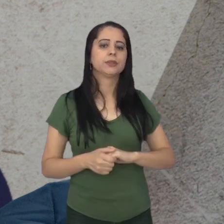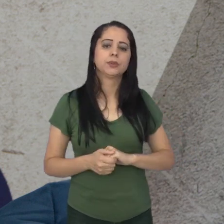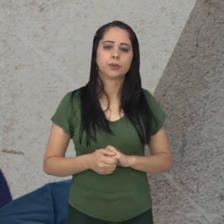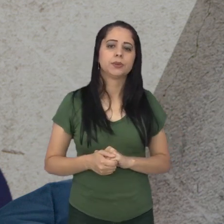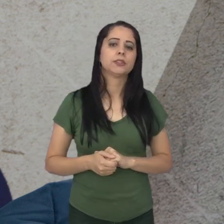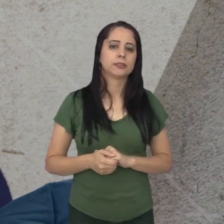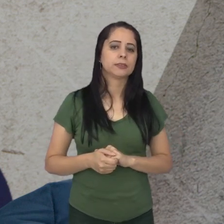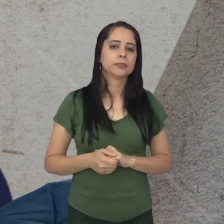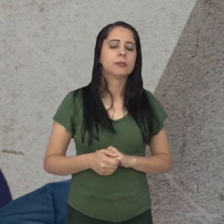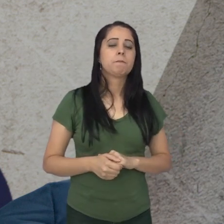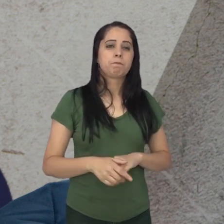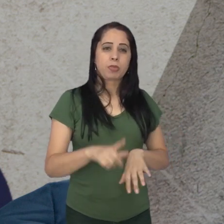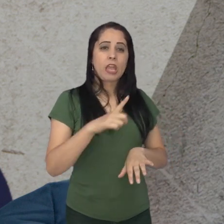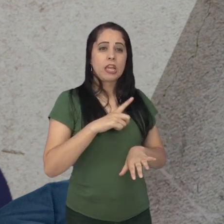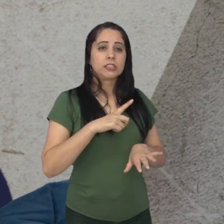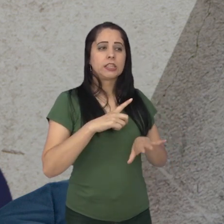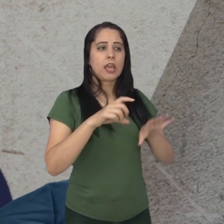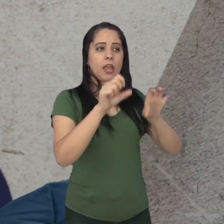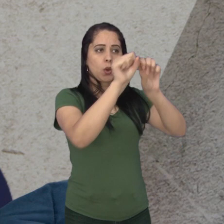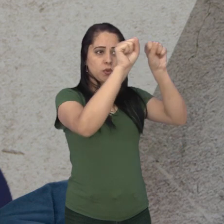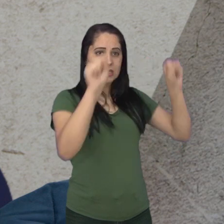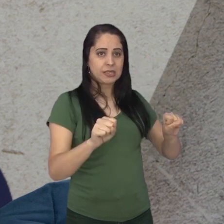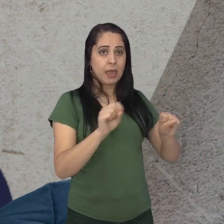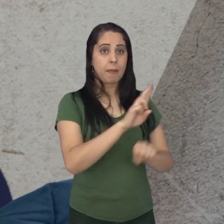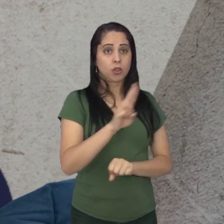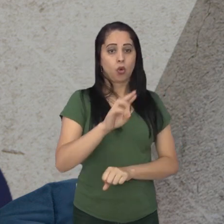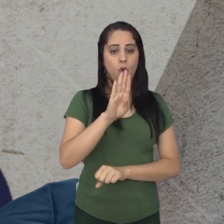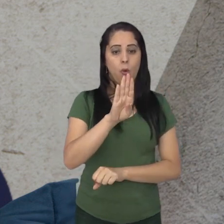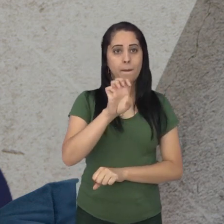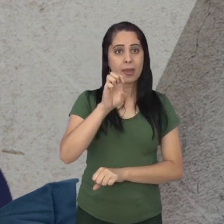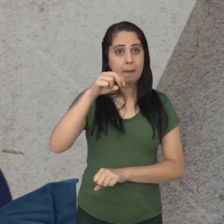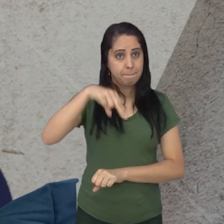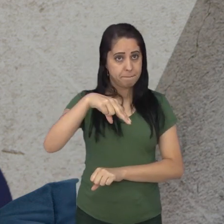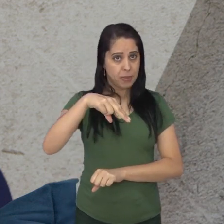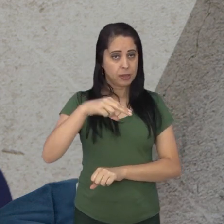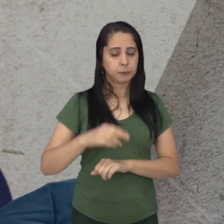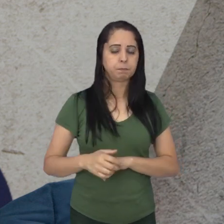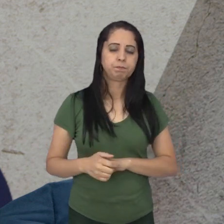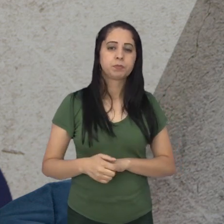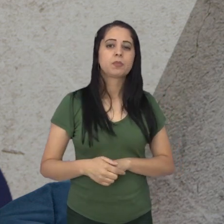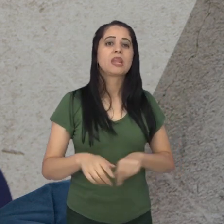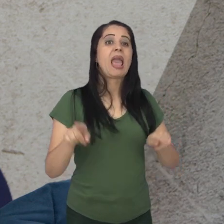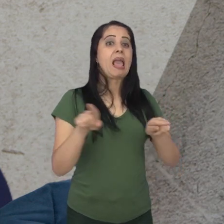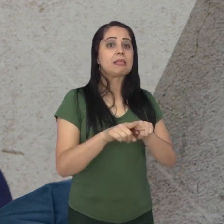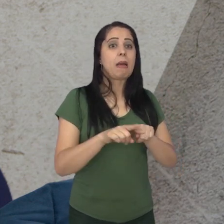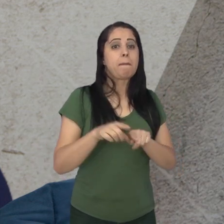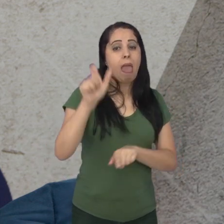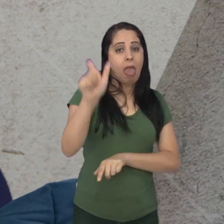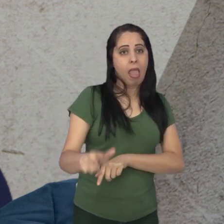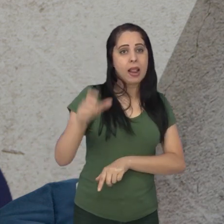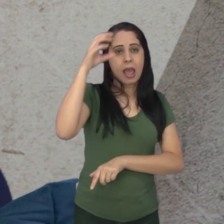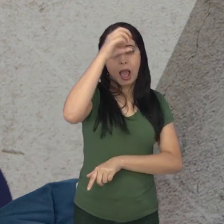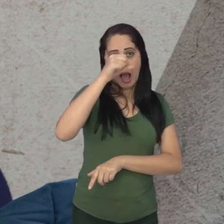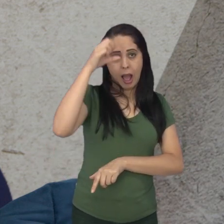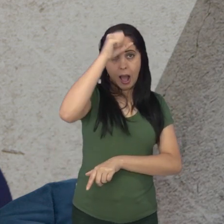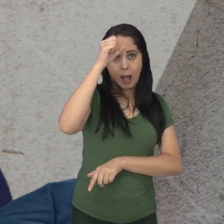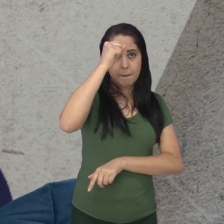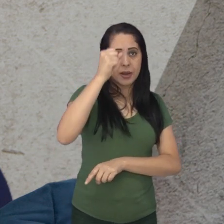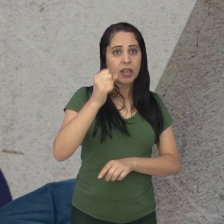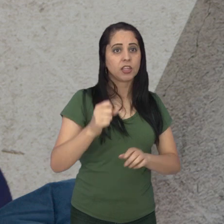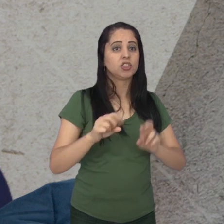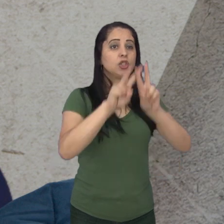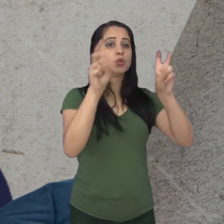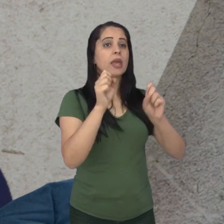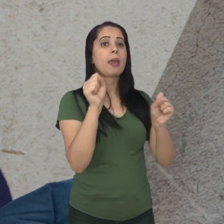software, né, que são os modelos BIM. E também aprende sobre questões relacionadas ao